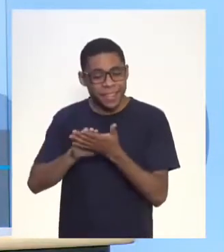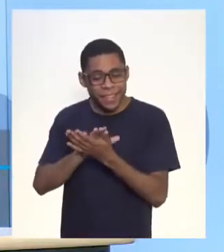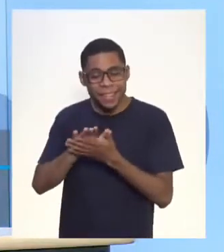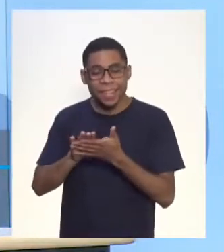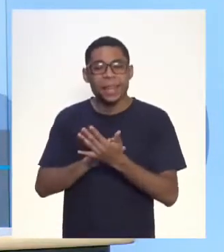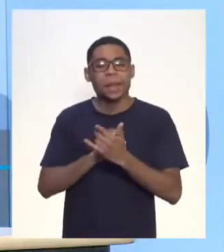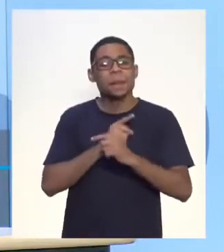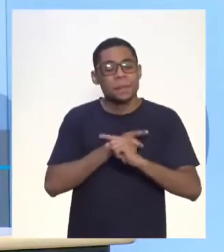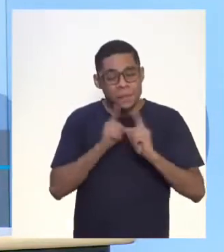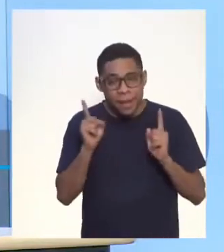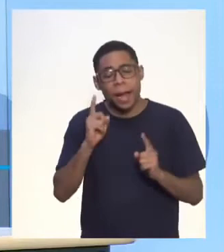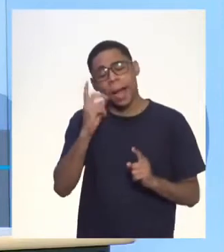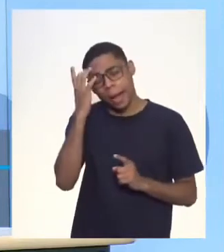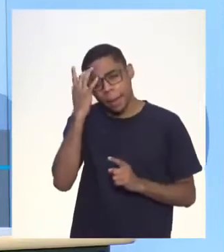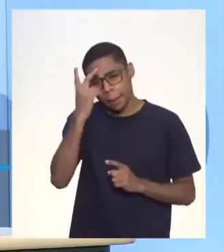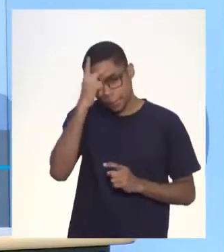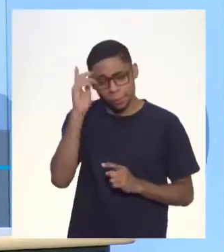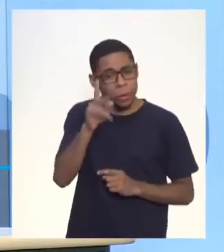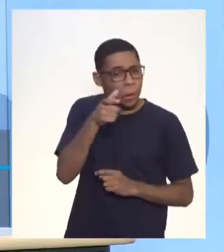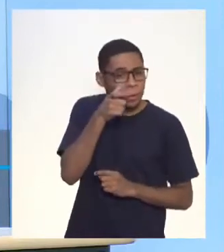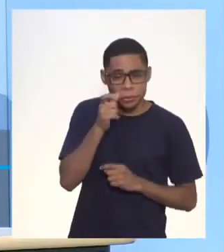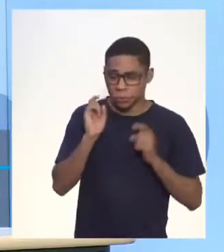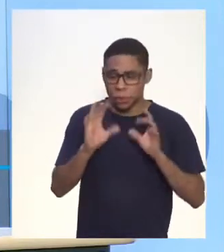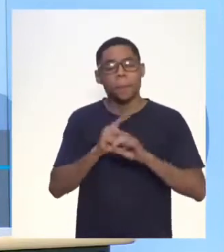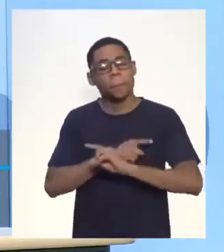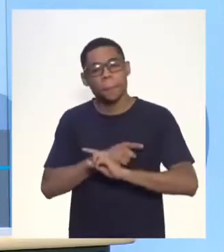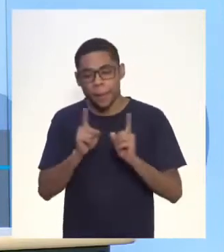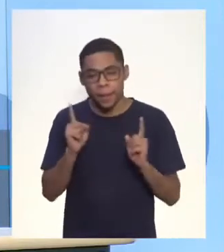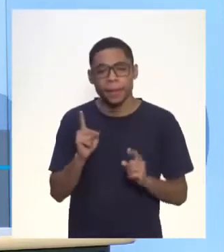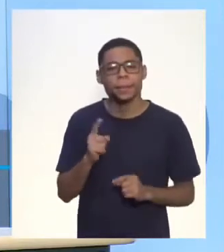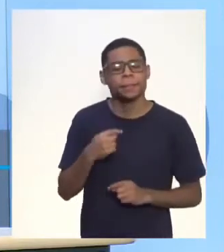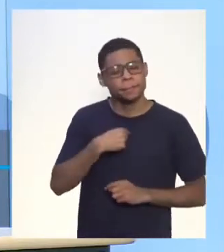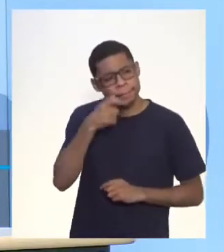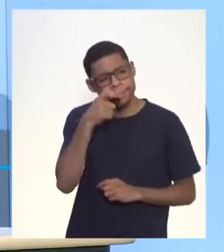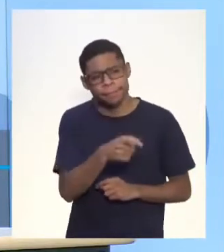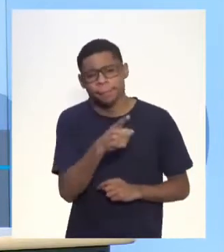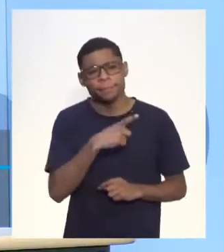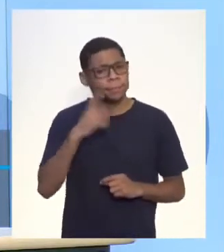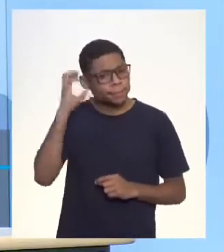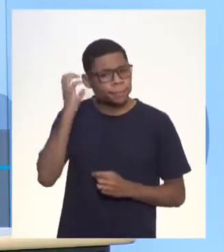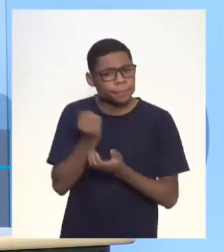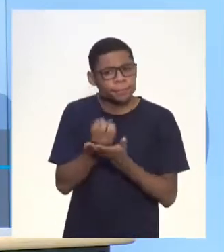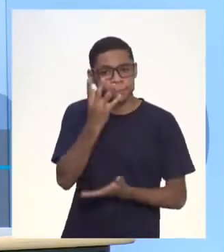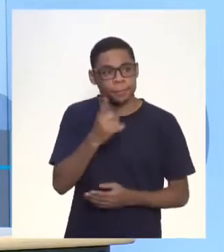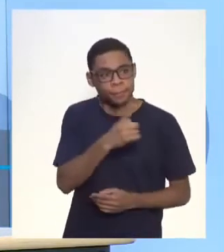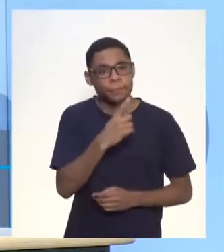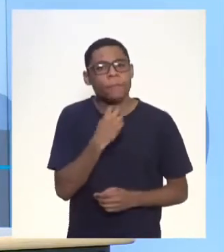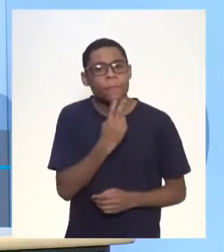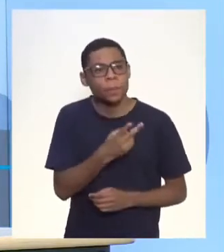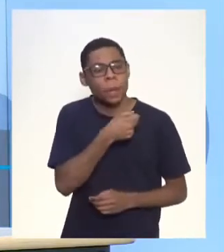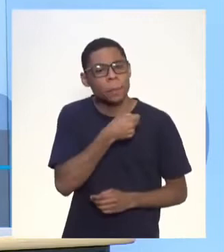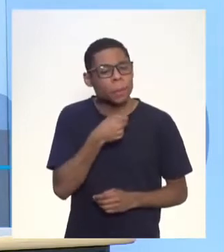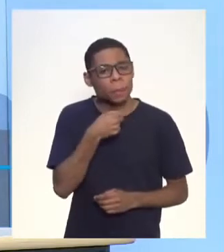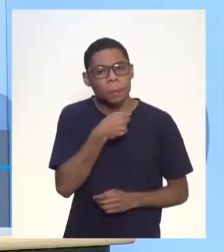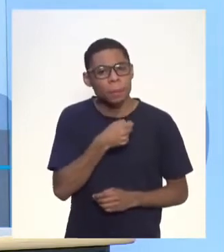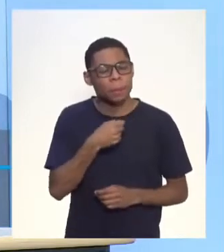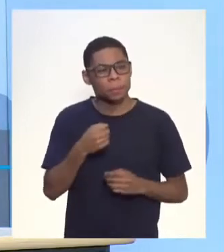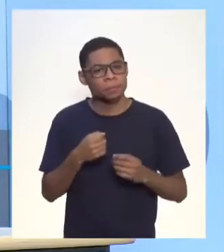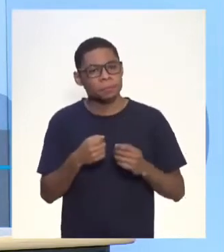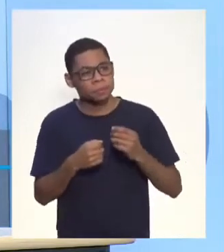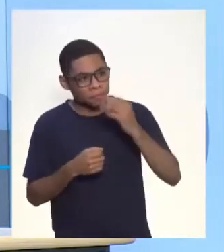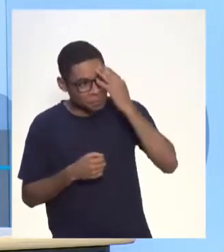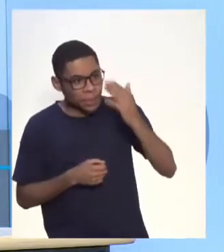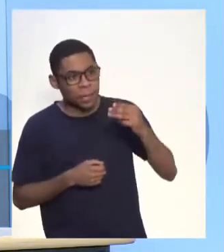sendo falado. Mas eu achei interessante, né? Esse podcast aí, por essa voz maravilhosa do professor Mauro. Um abraço para o